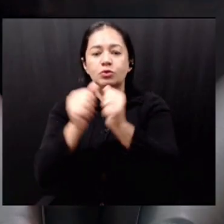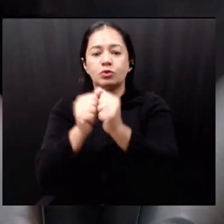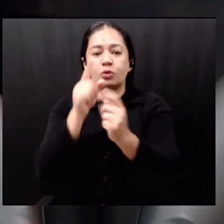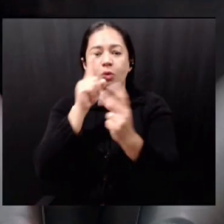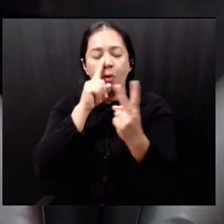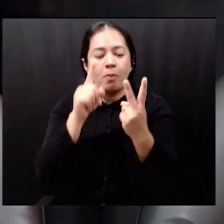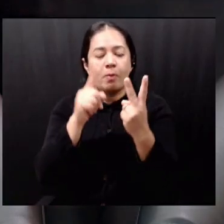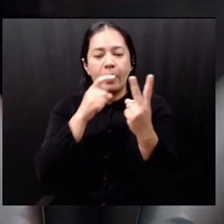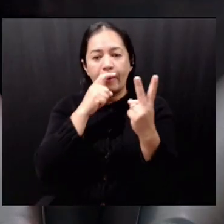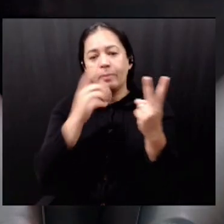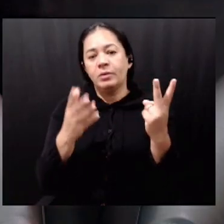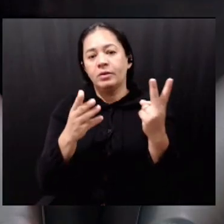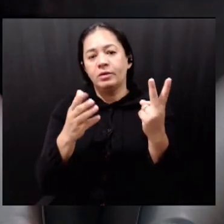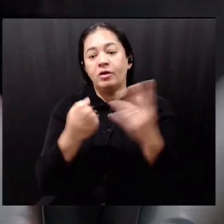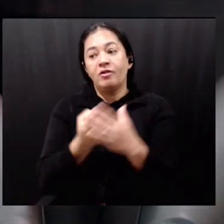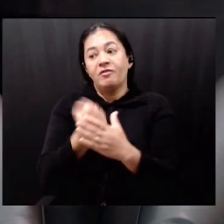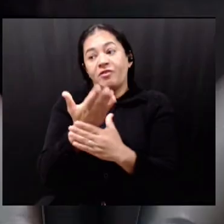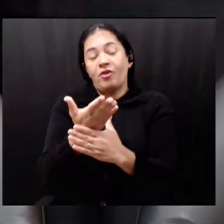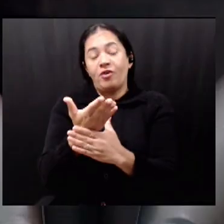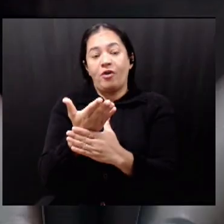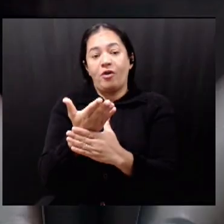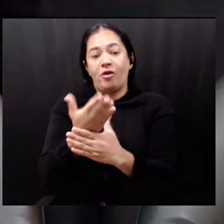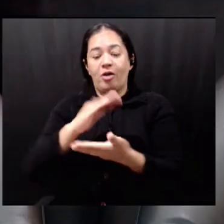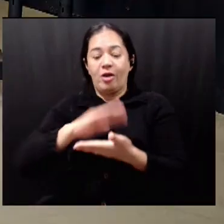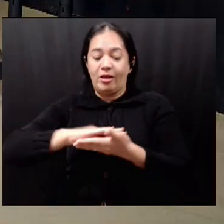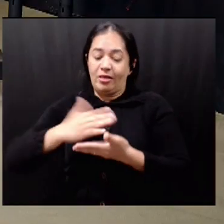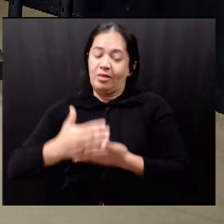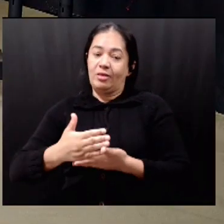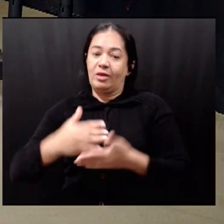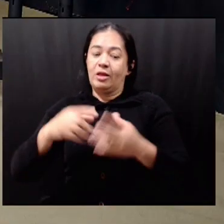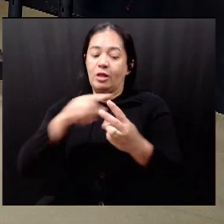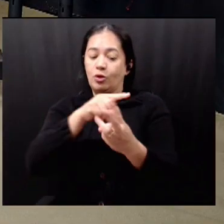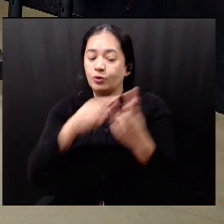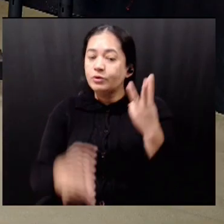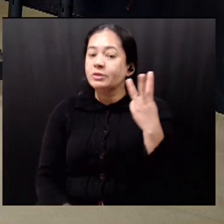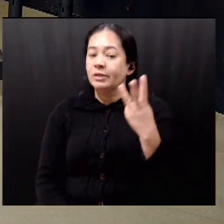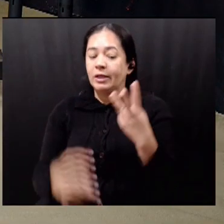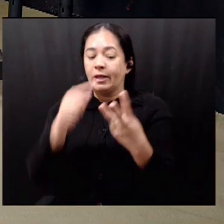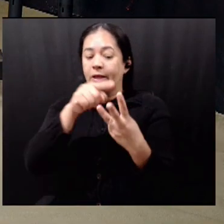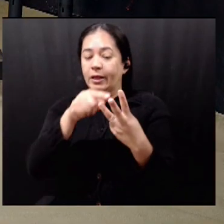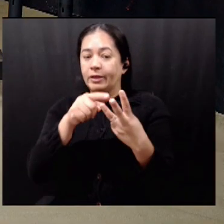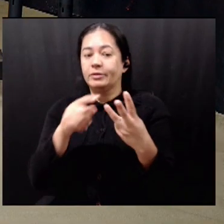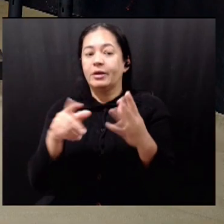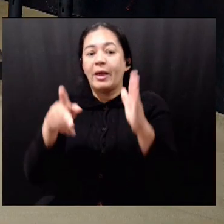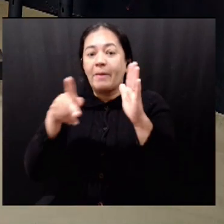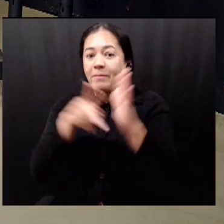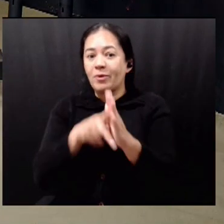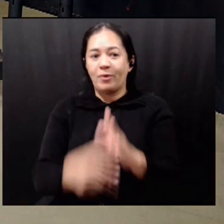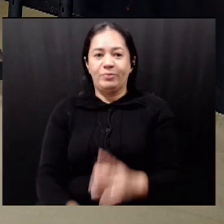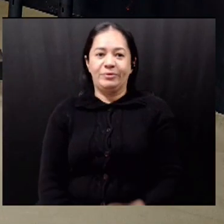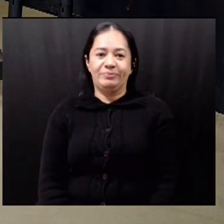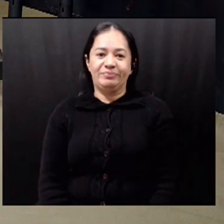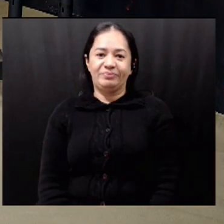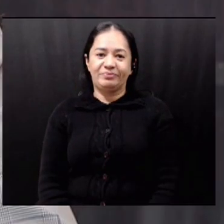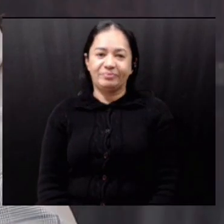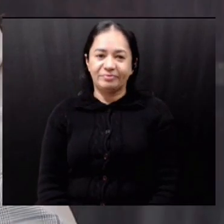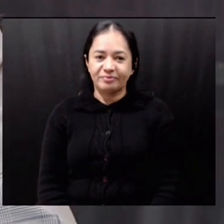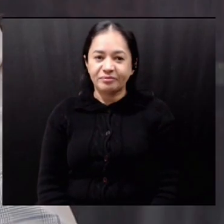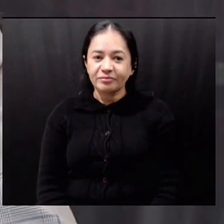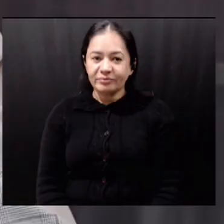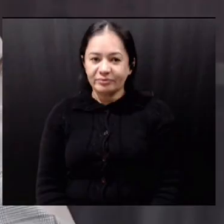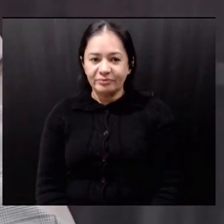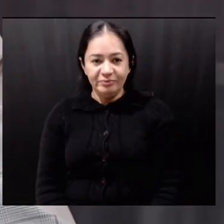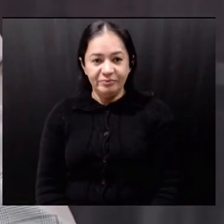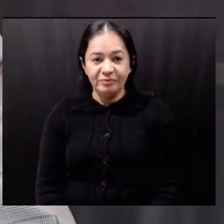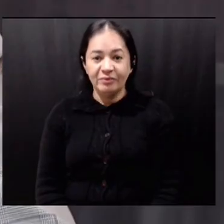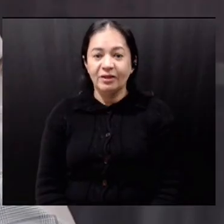tela. Tanto o pai quanto a criança. O vício é dos pais, né? Então, né? A gente tem muito isso, assim, né? Na verdade, o vício, ele é